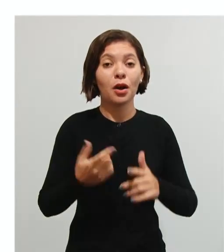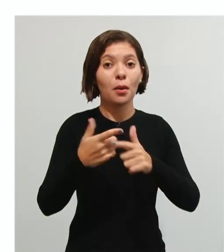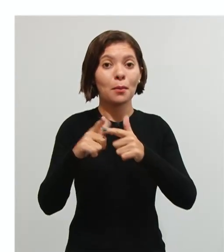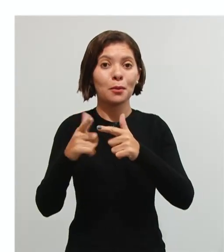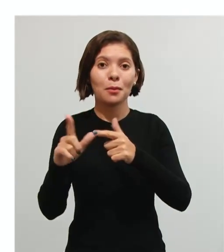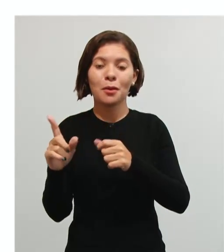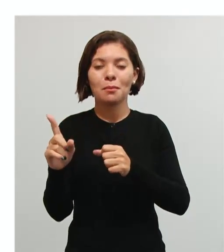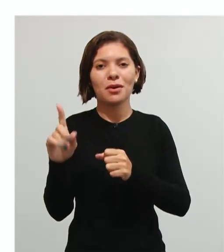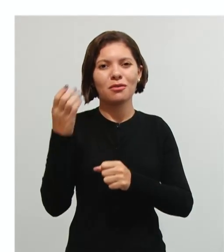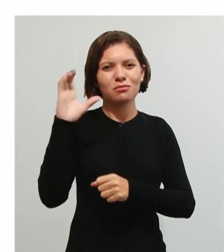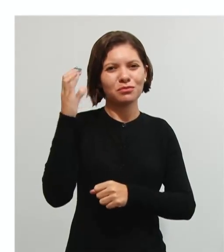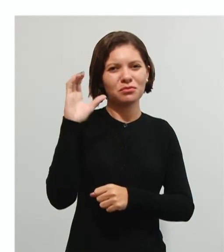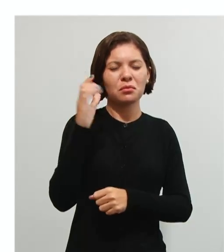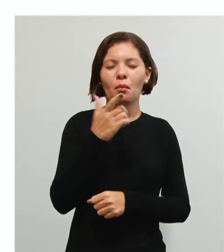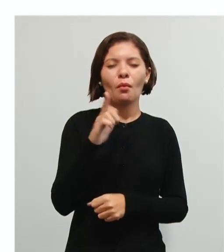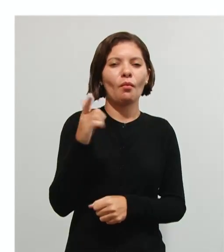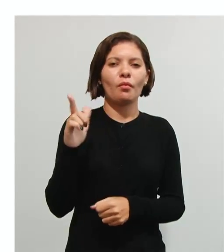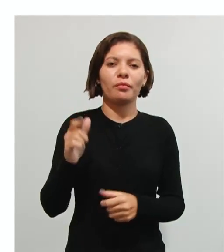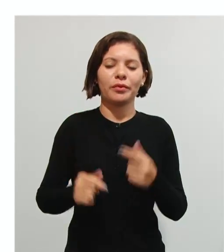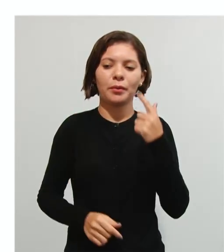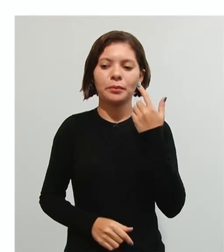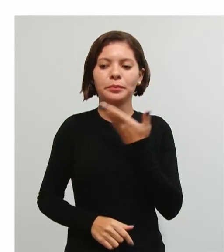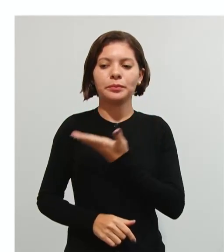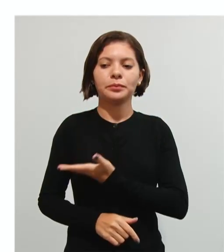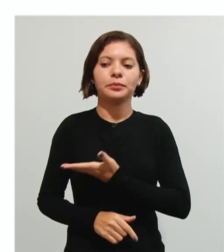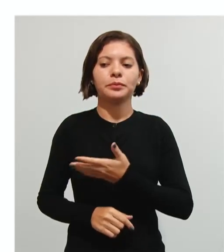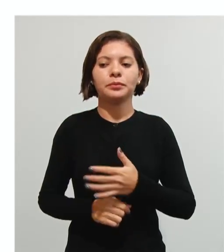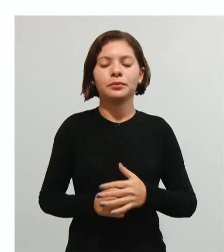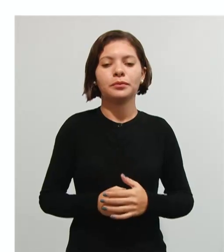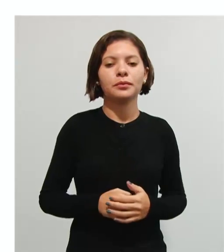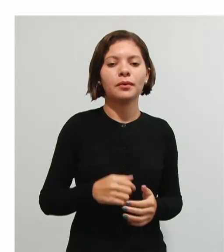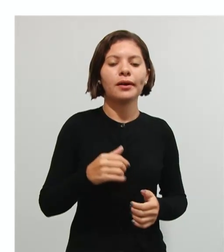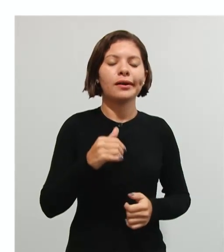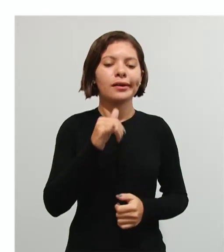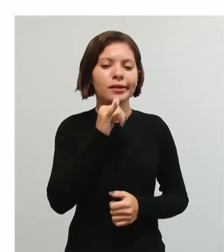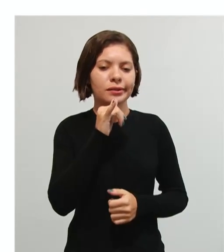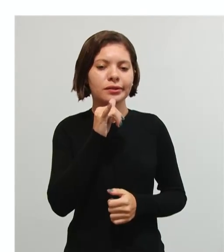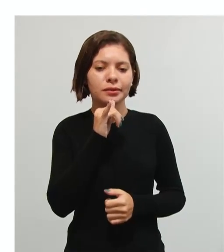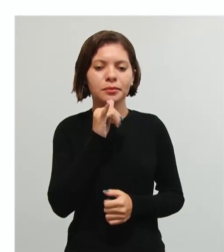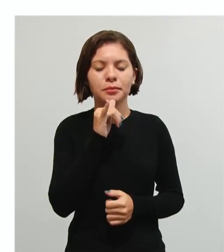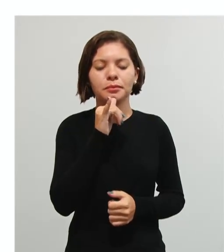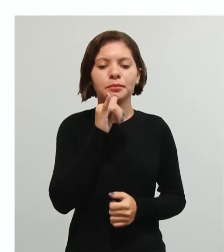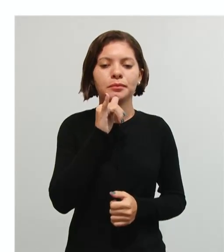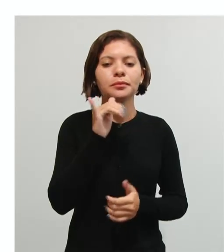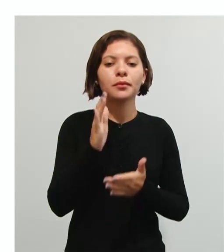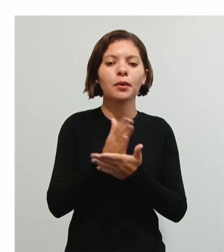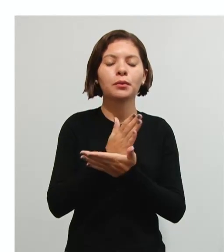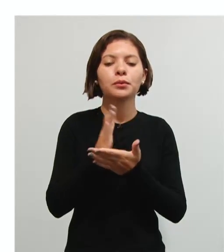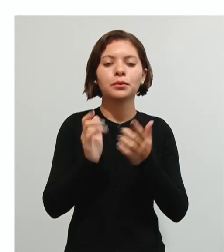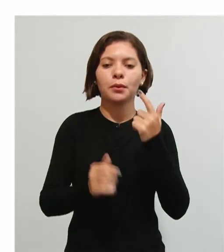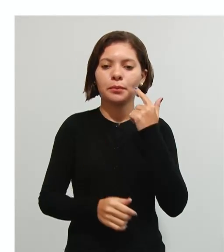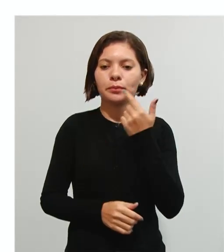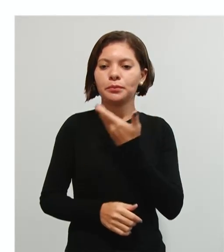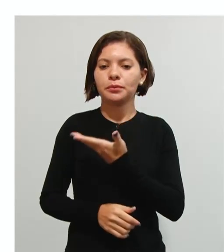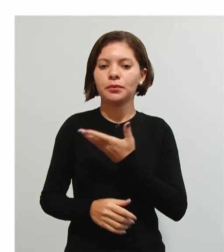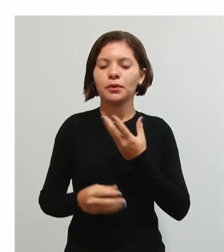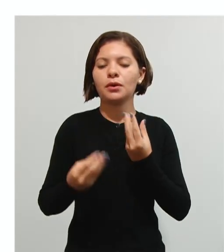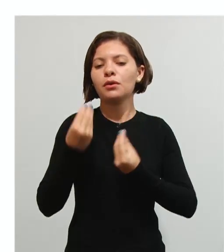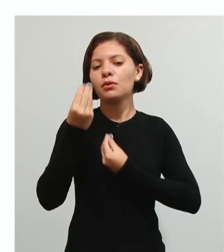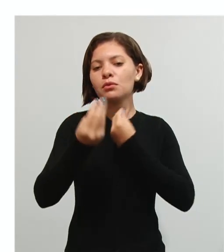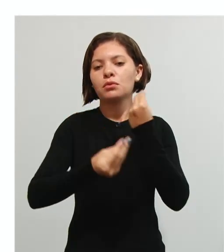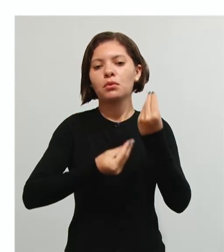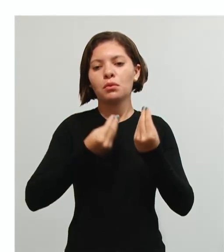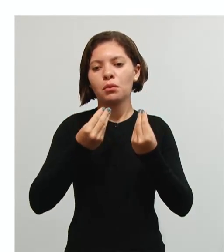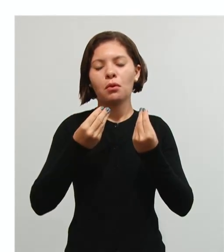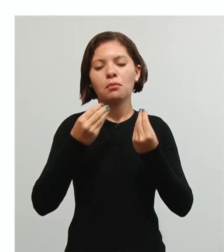Problemas não científicos. Então, aqui tem uns exemplos de problemas não científicos. Como fazer para melhorar o